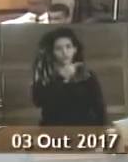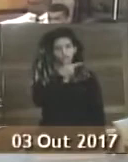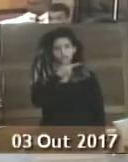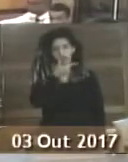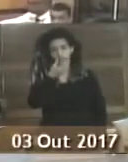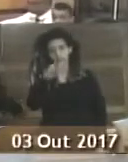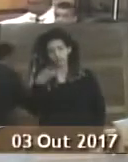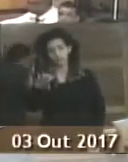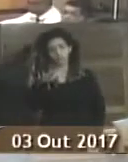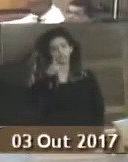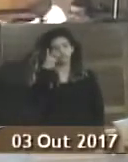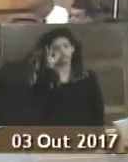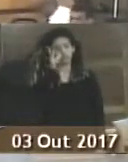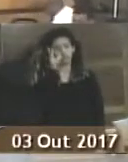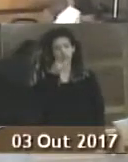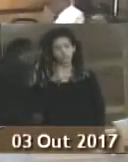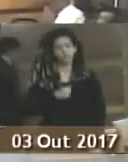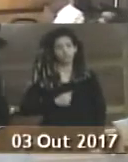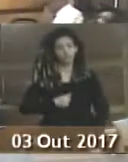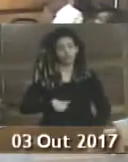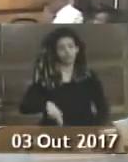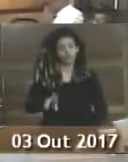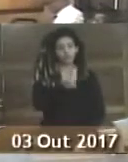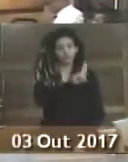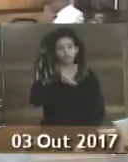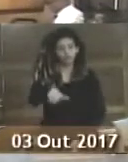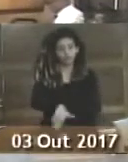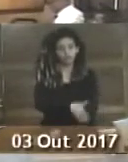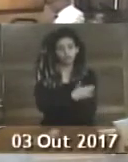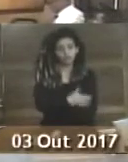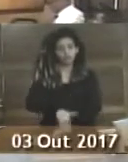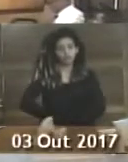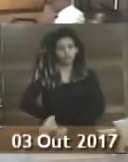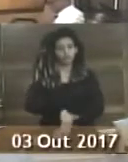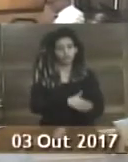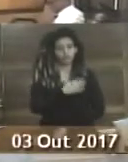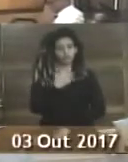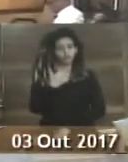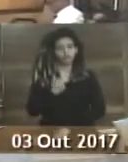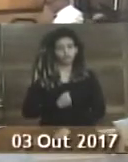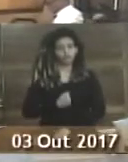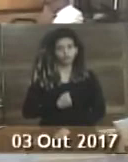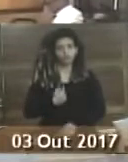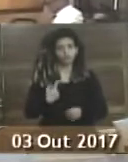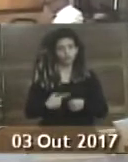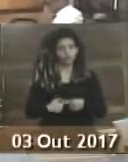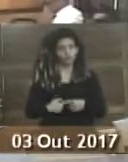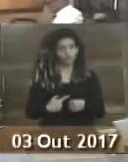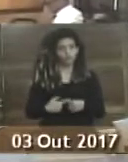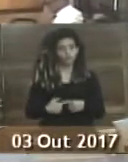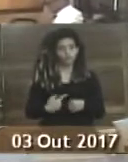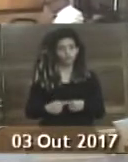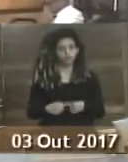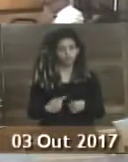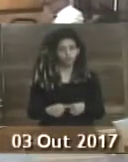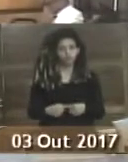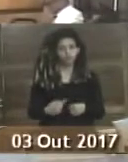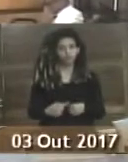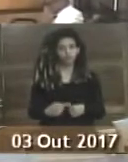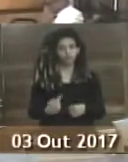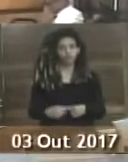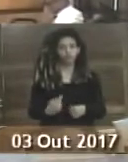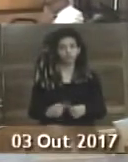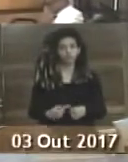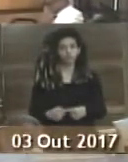autor vereador Luciano Valverde, que denomina a rua Sebastião Prudente Campos, o logradouro público, localizado no início da rua Leontino de Souza, próximo ao